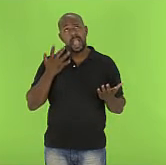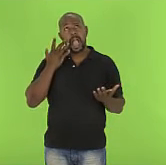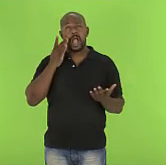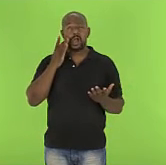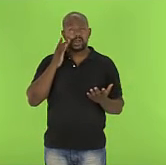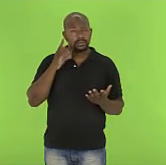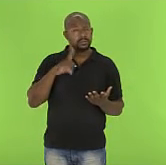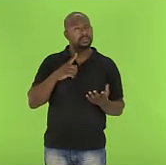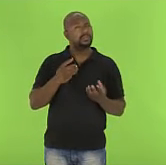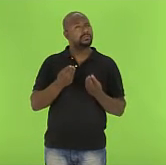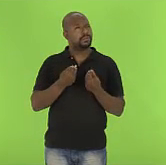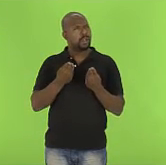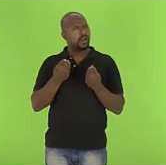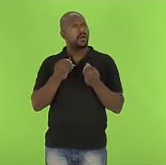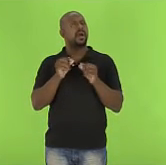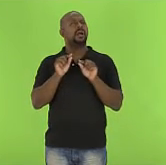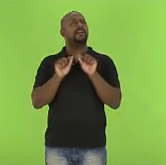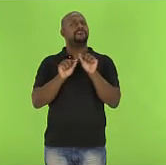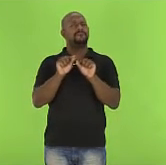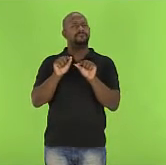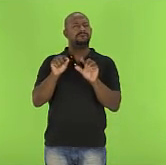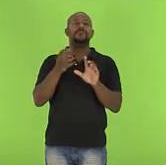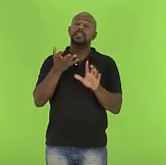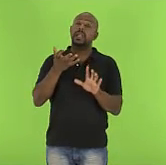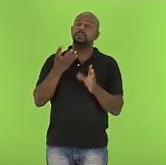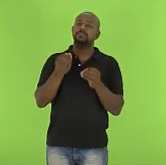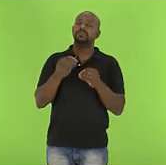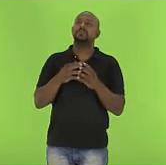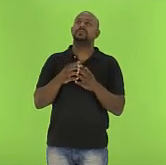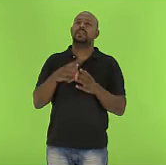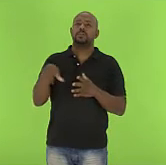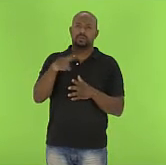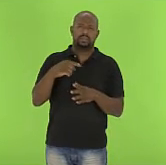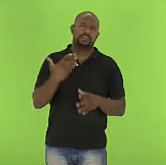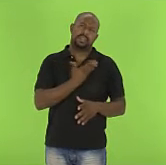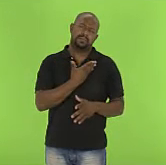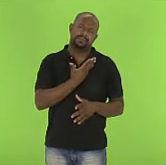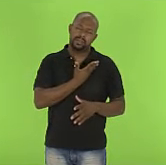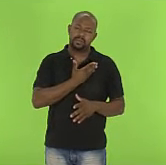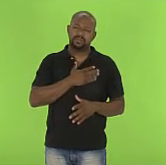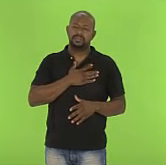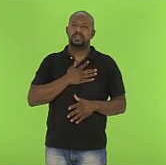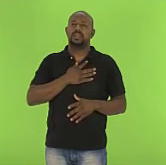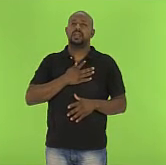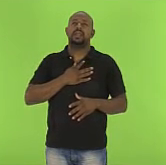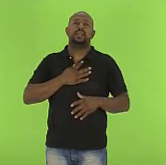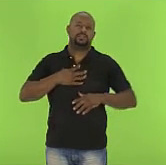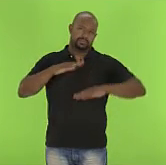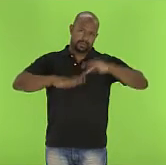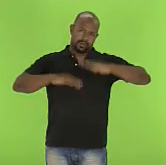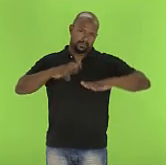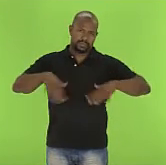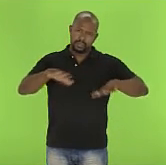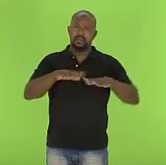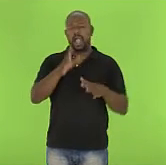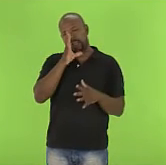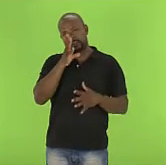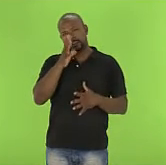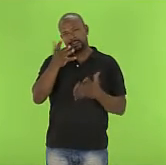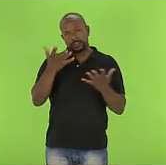E acho que tem um negócio aí. Acho que tem um negócio. Quero muito que os nossos amigos da